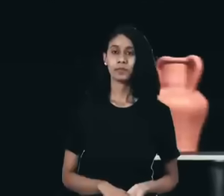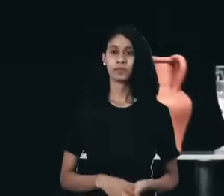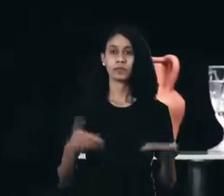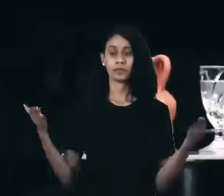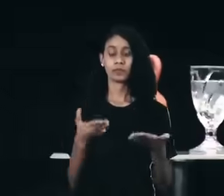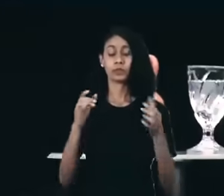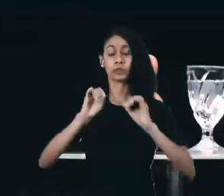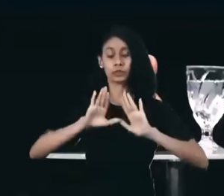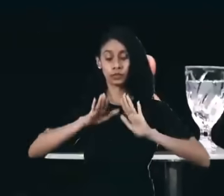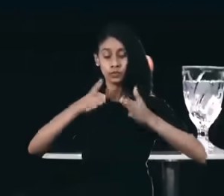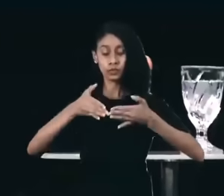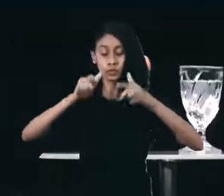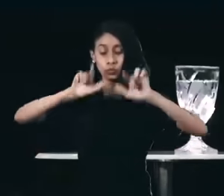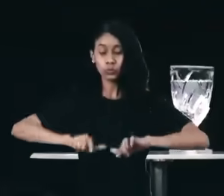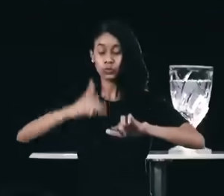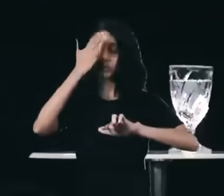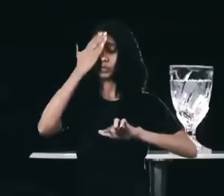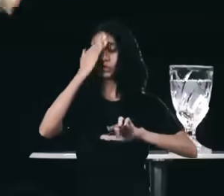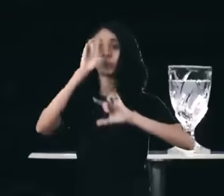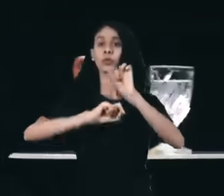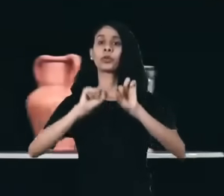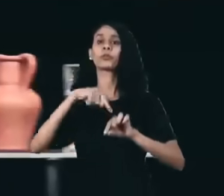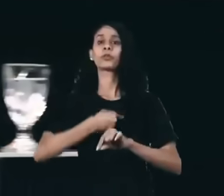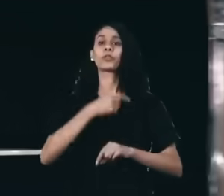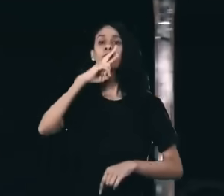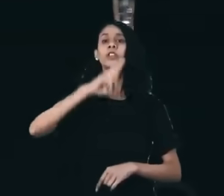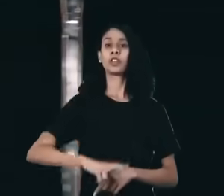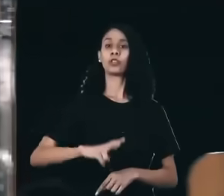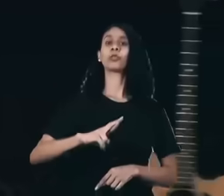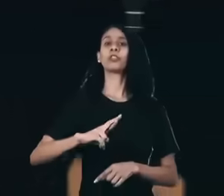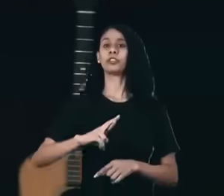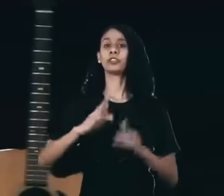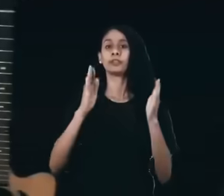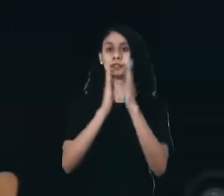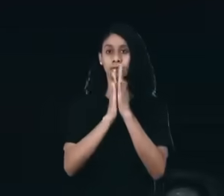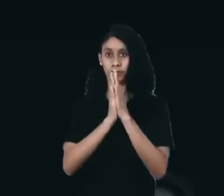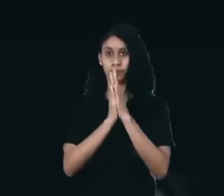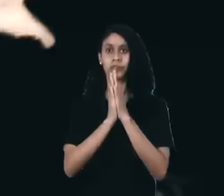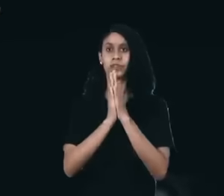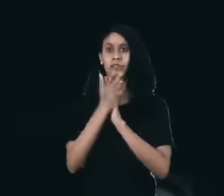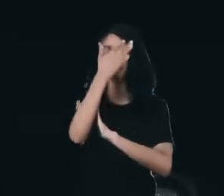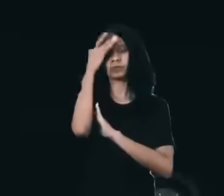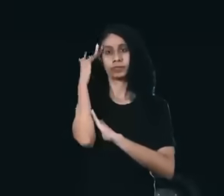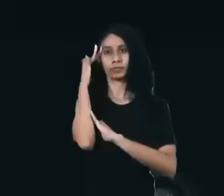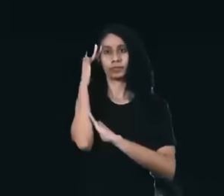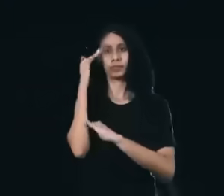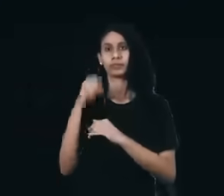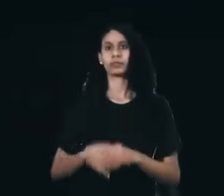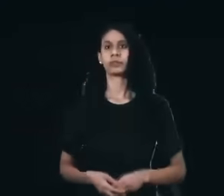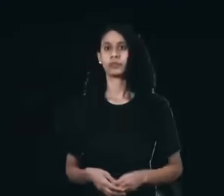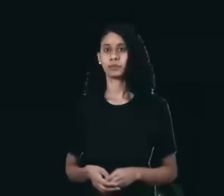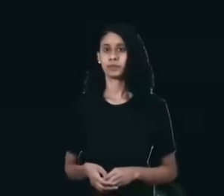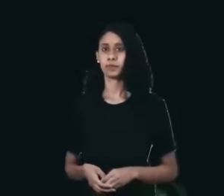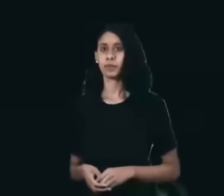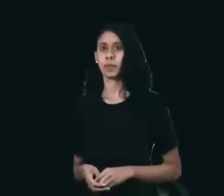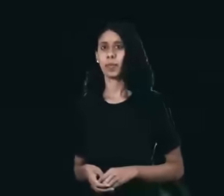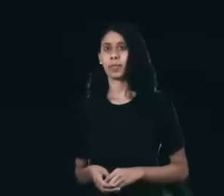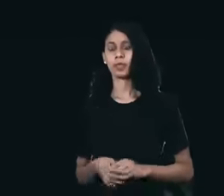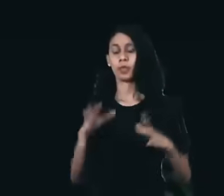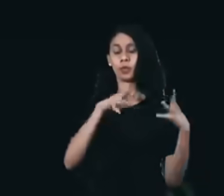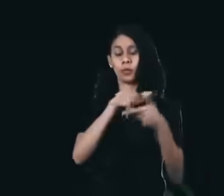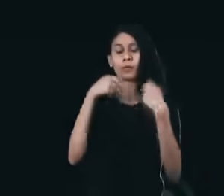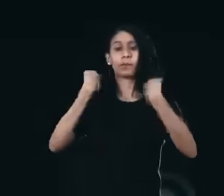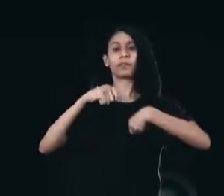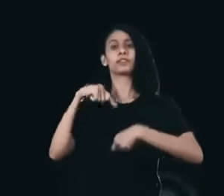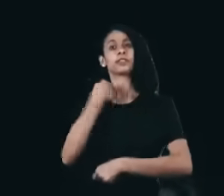Estamos posicionados a entender, nós somos a resposta da oração de alguém. O mundo precisa